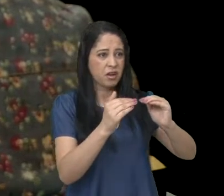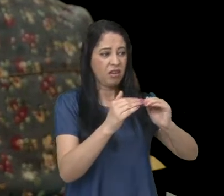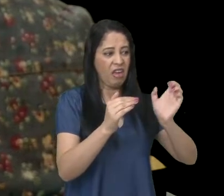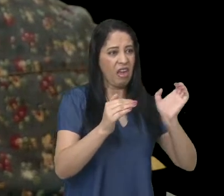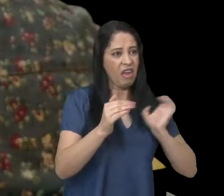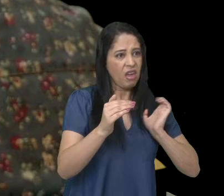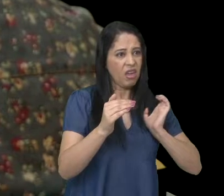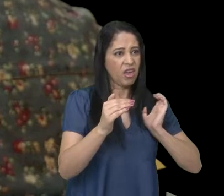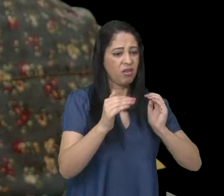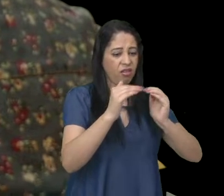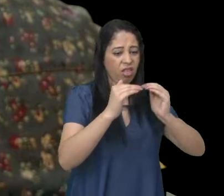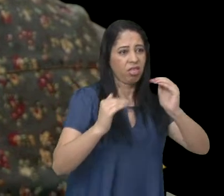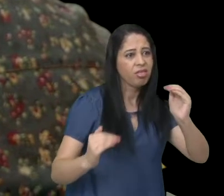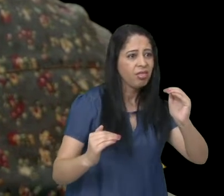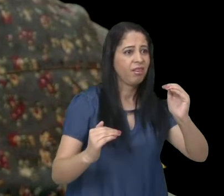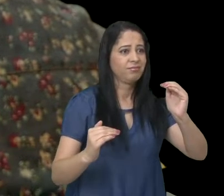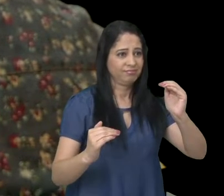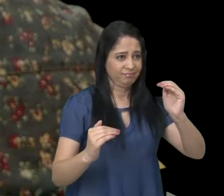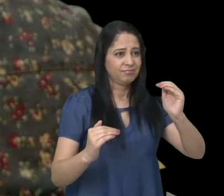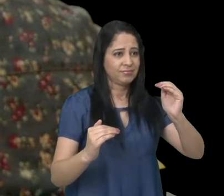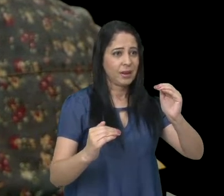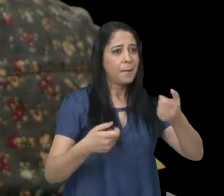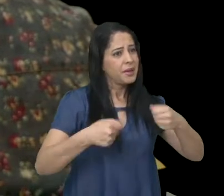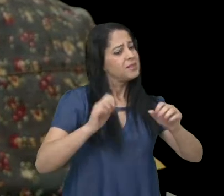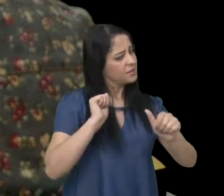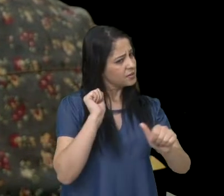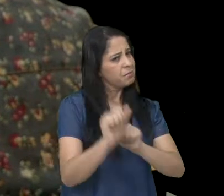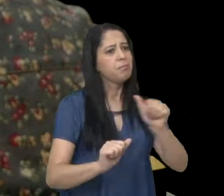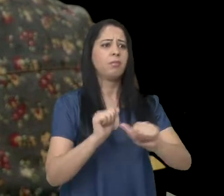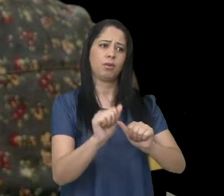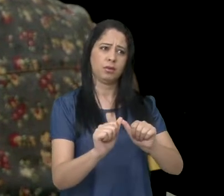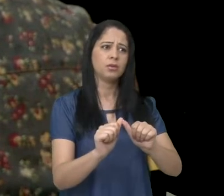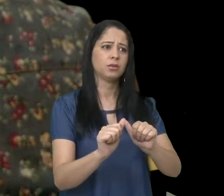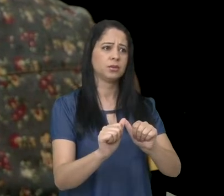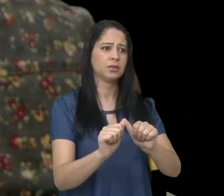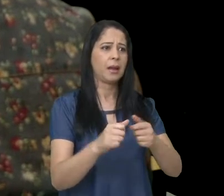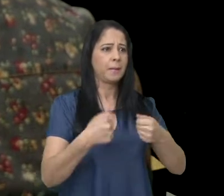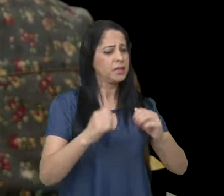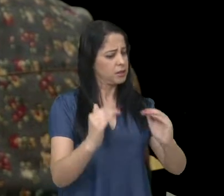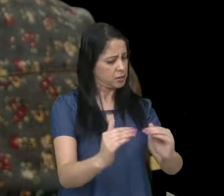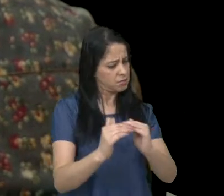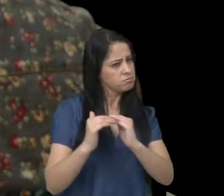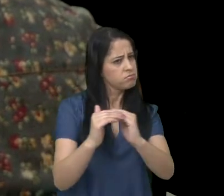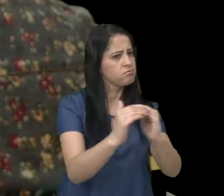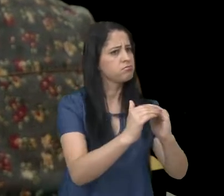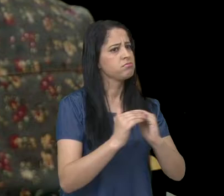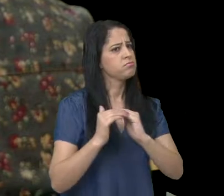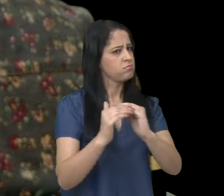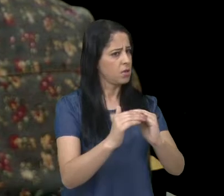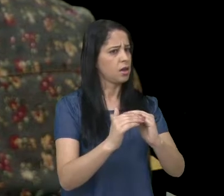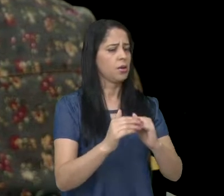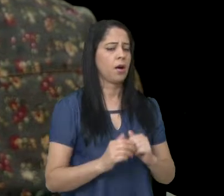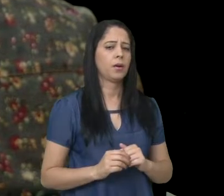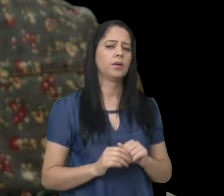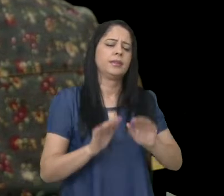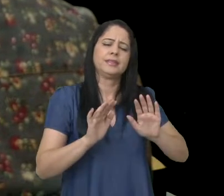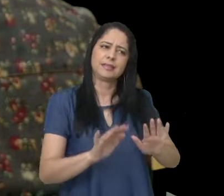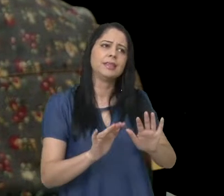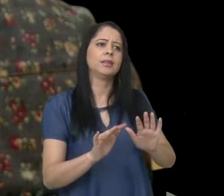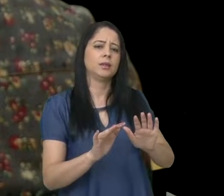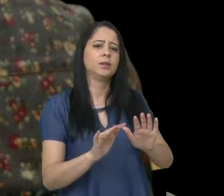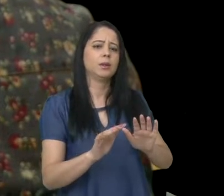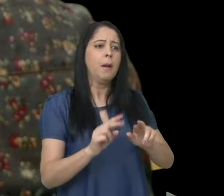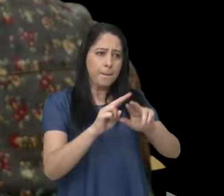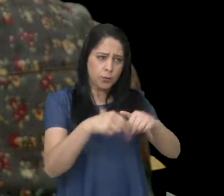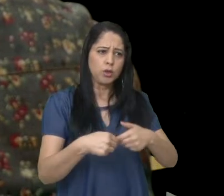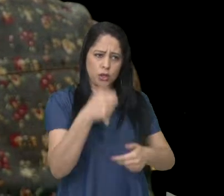sociedade injusta, né? Nós podemos ter um outro patamar, né, para aqueles que mais precisam. Então, é por isso